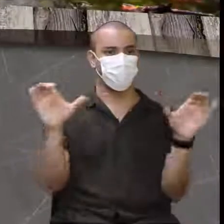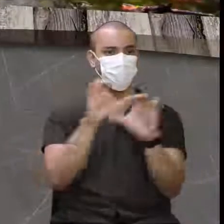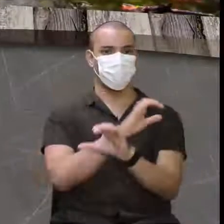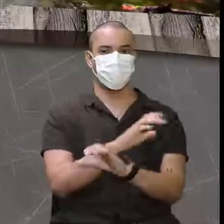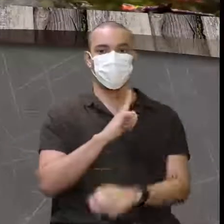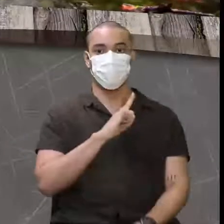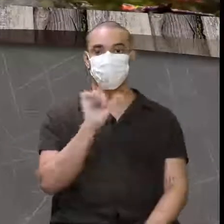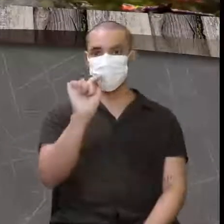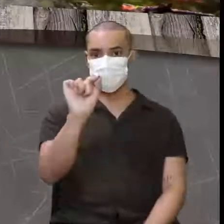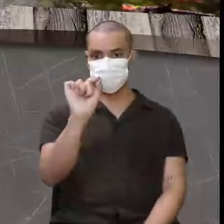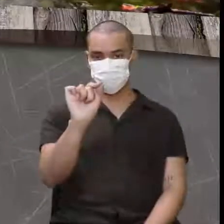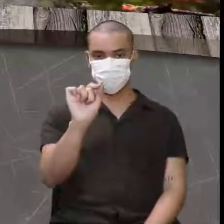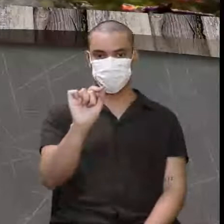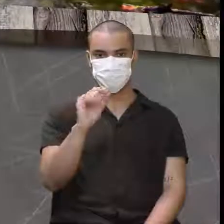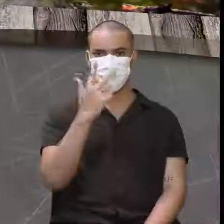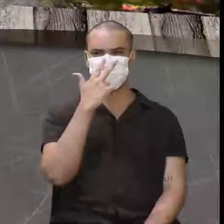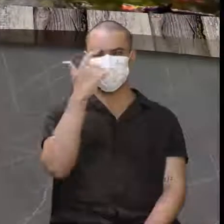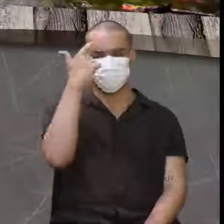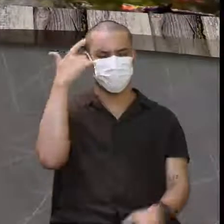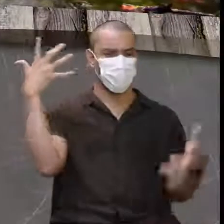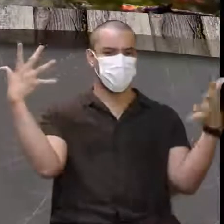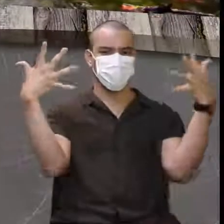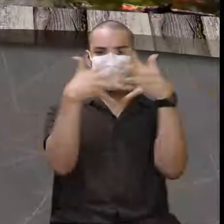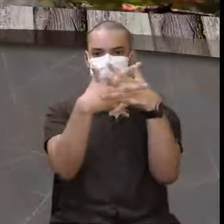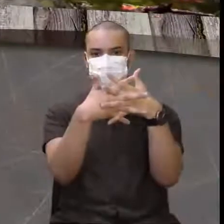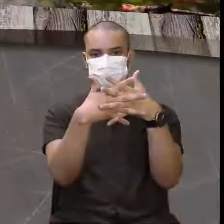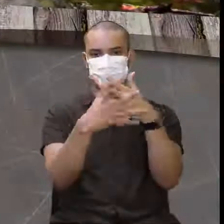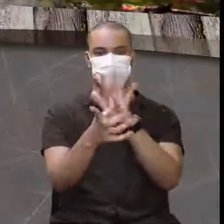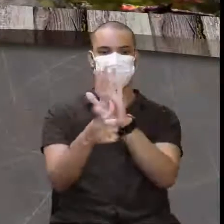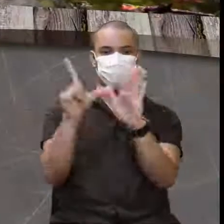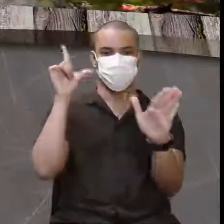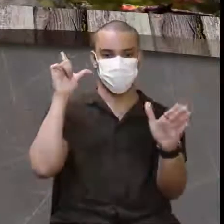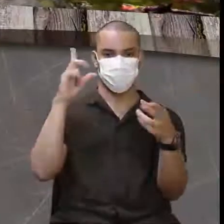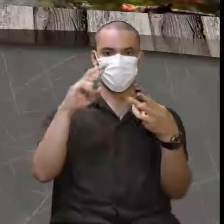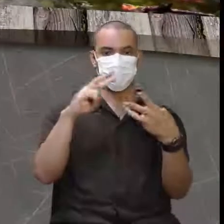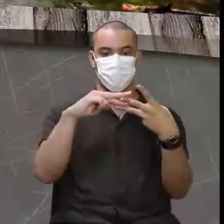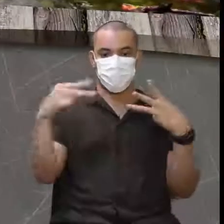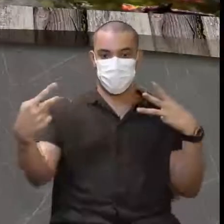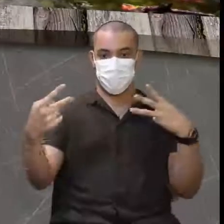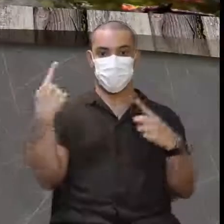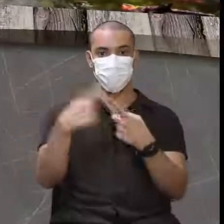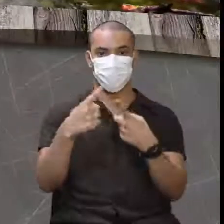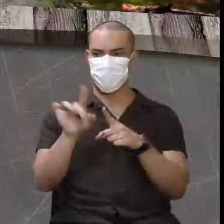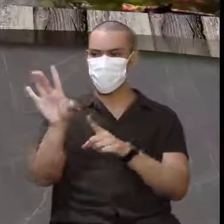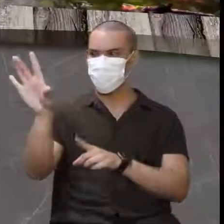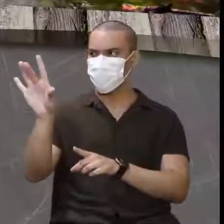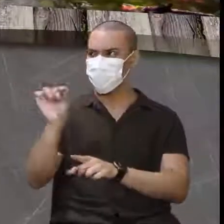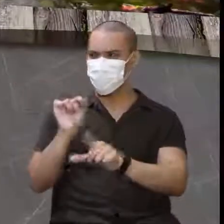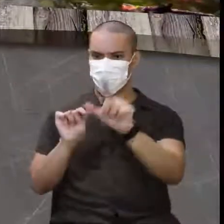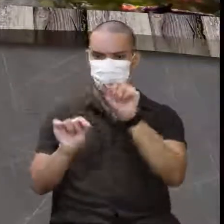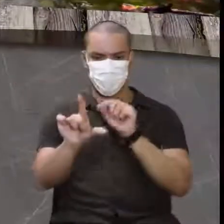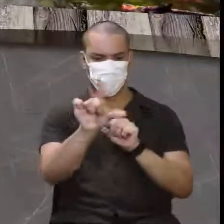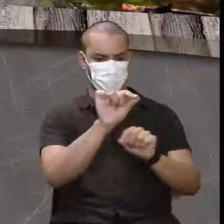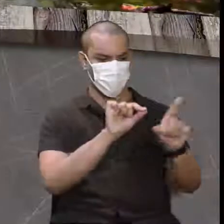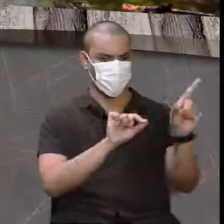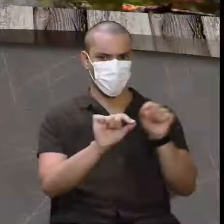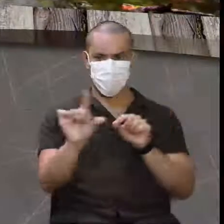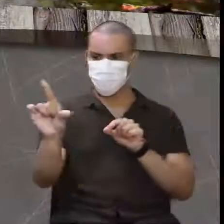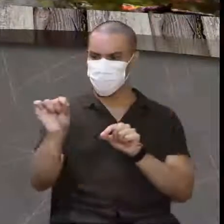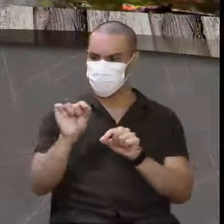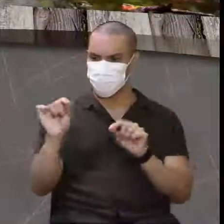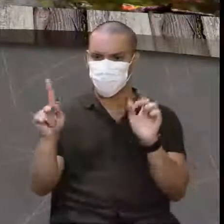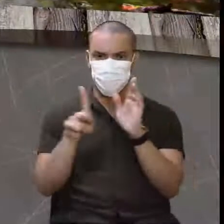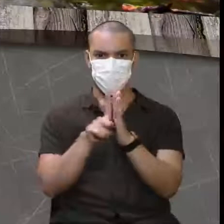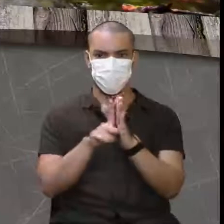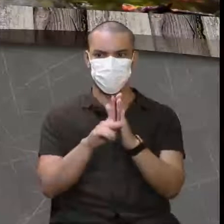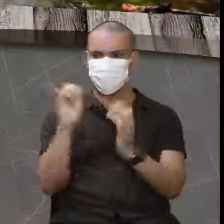isso ficava meio confuso em todos os experimentos anteriores a Mendel. Por quê? Eles pegavam características muito heterogêneas,